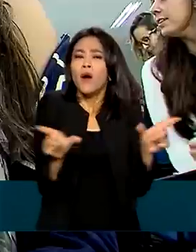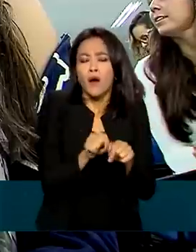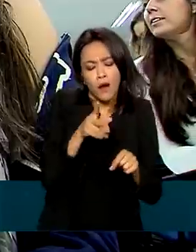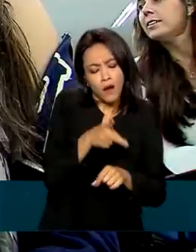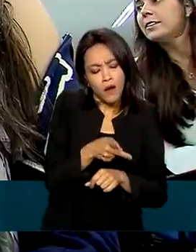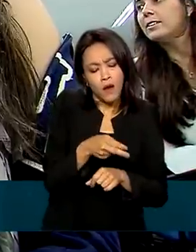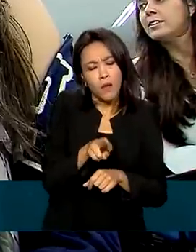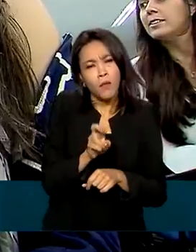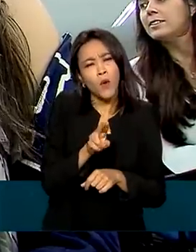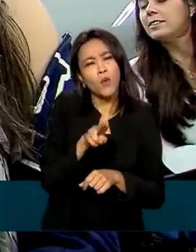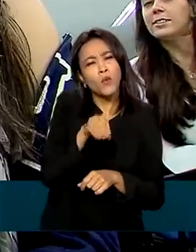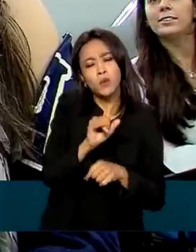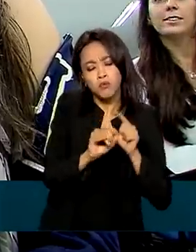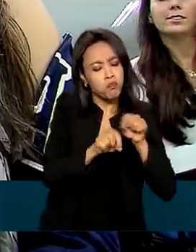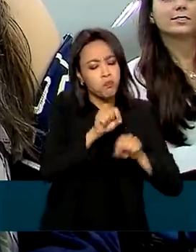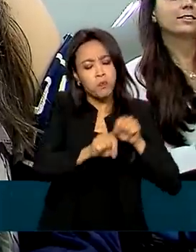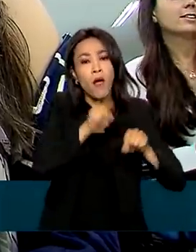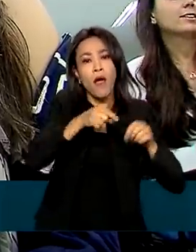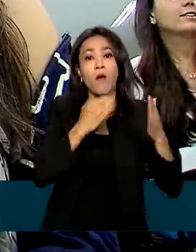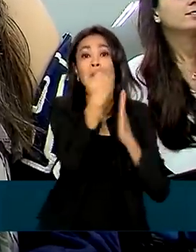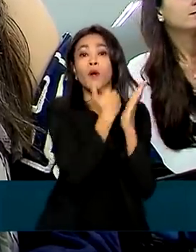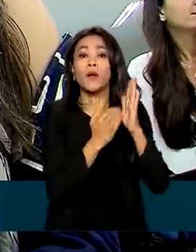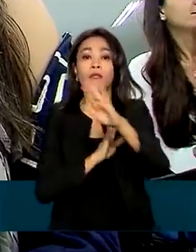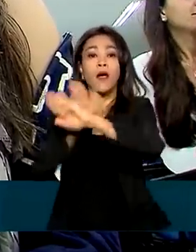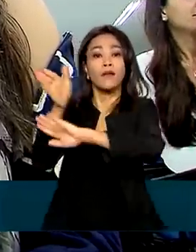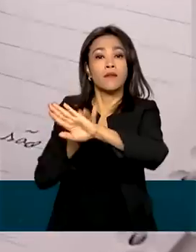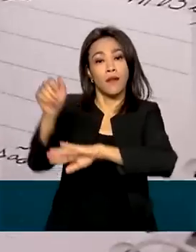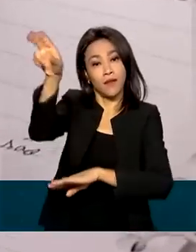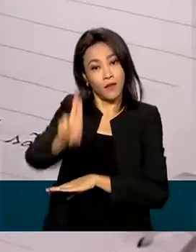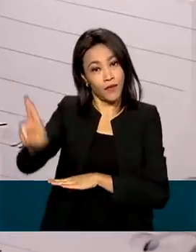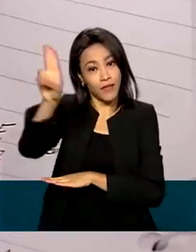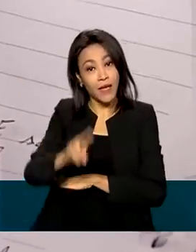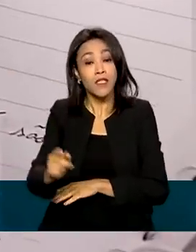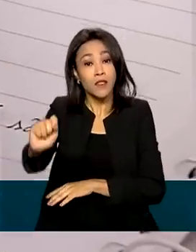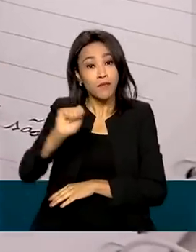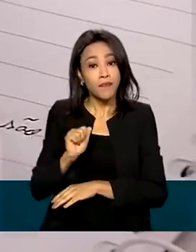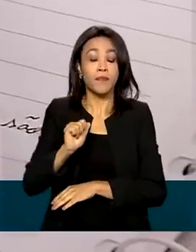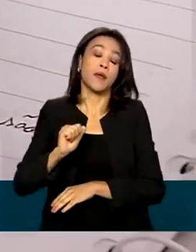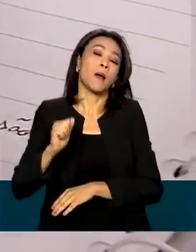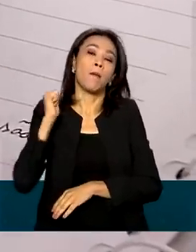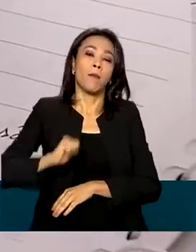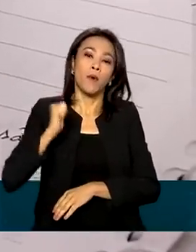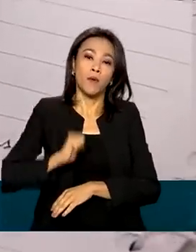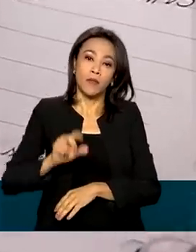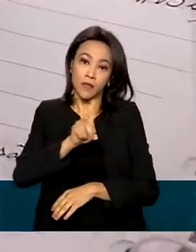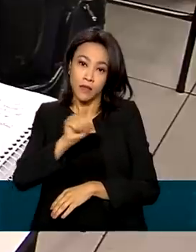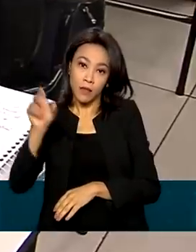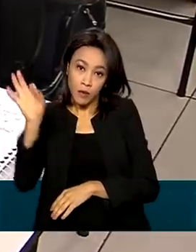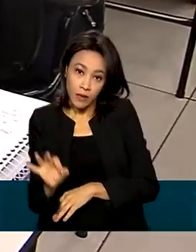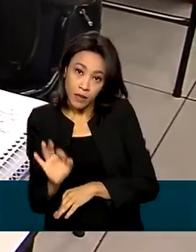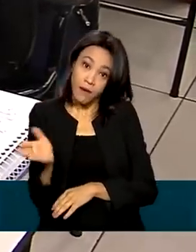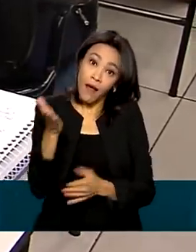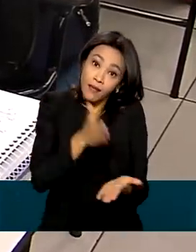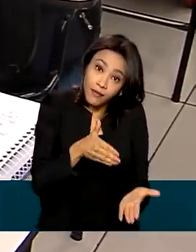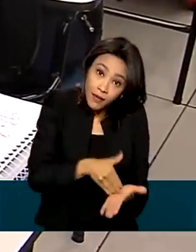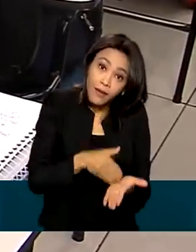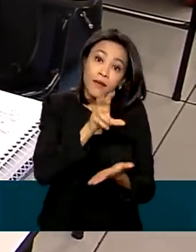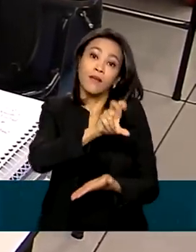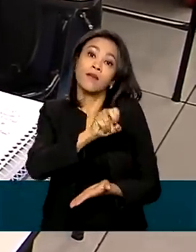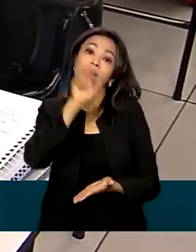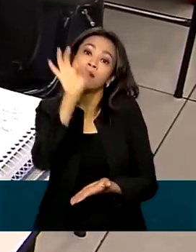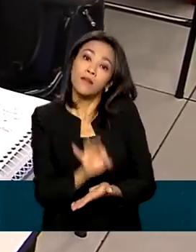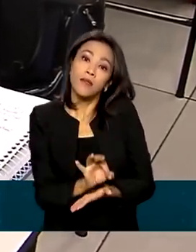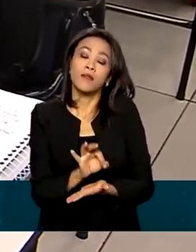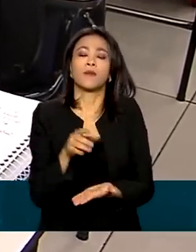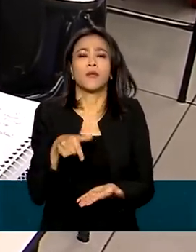acesso ao ensino superior que oferece bolsas parciais e integrais e instituições particulares desde a sua criação